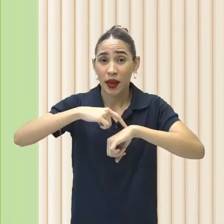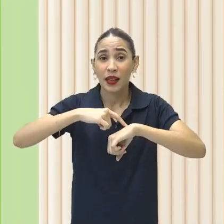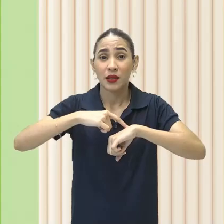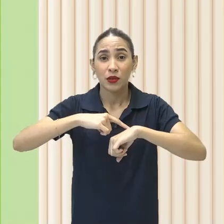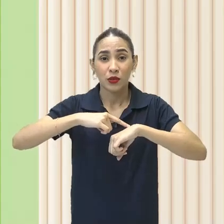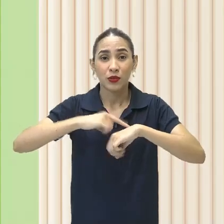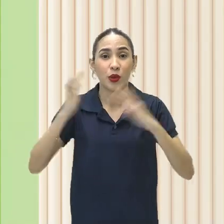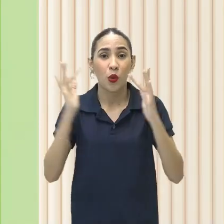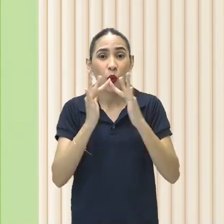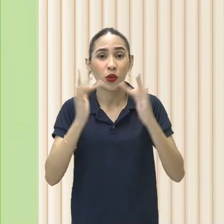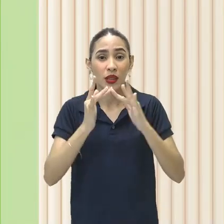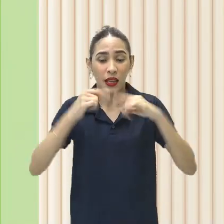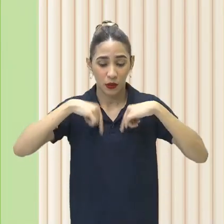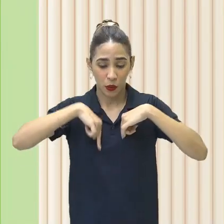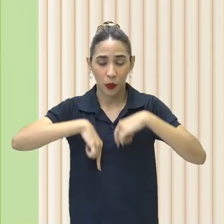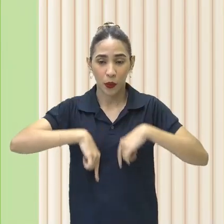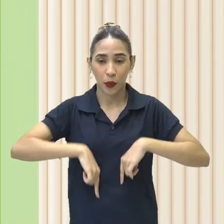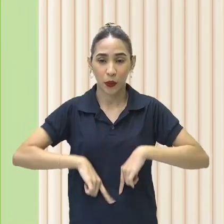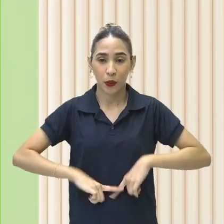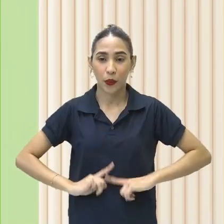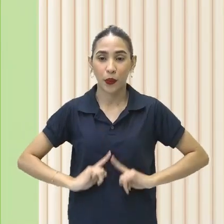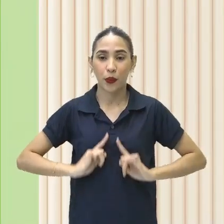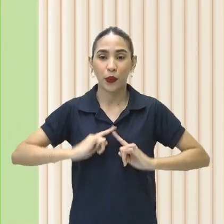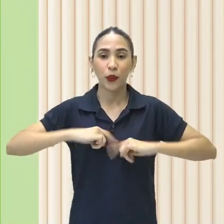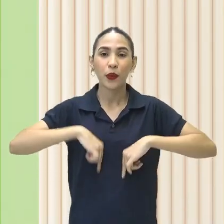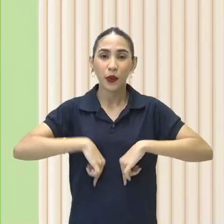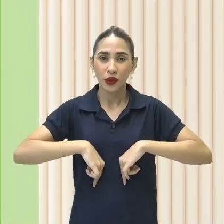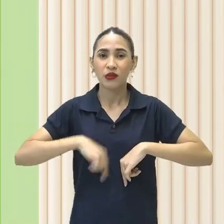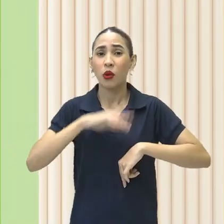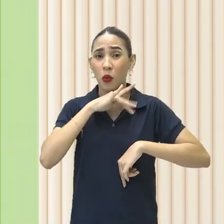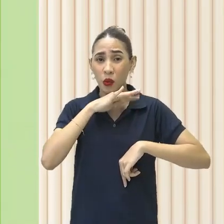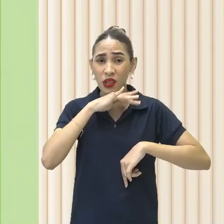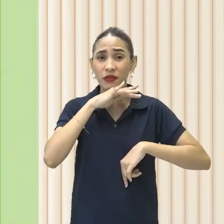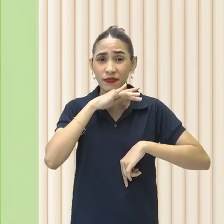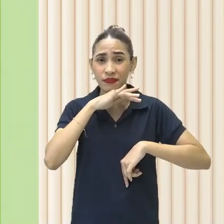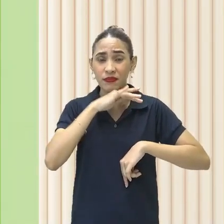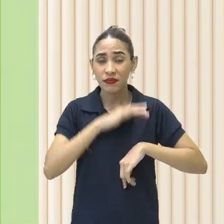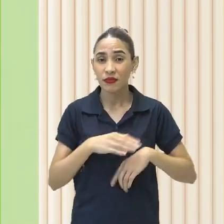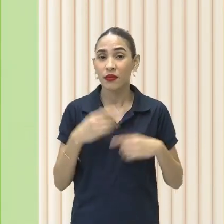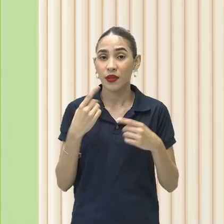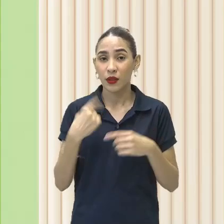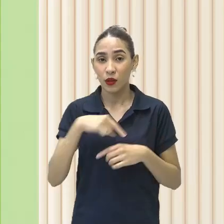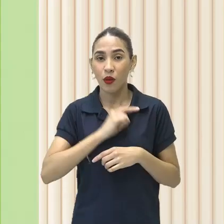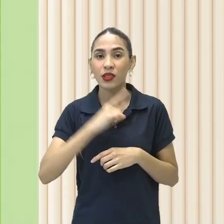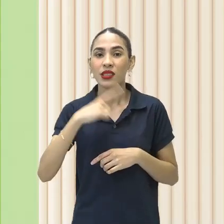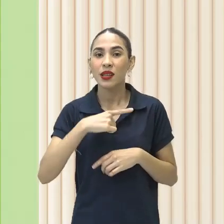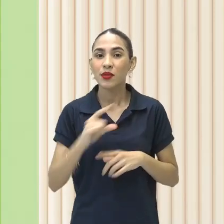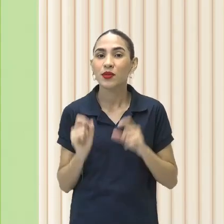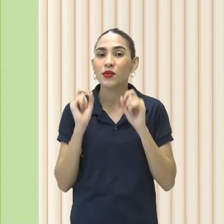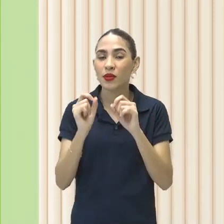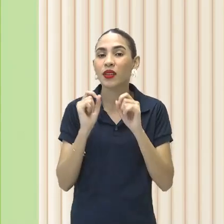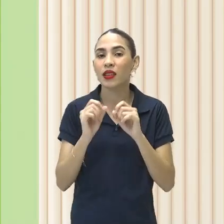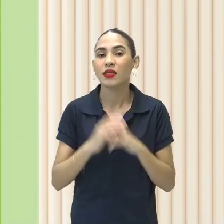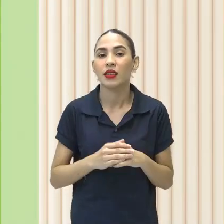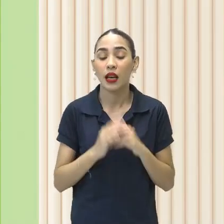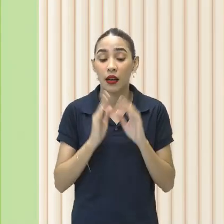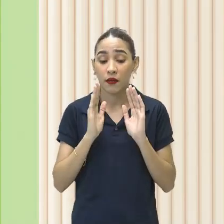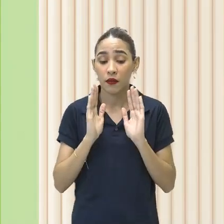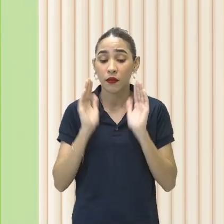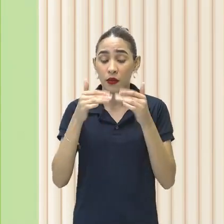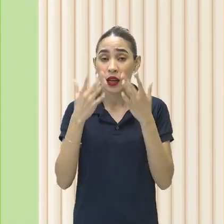forma, chegou até você fezes. Então, é importante entender isso, que a gente tem que realmente estar